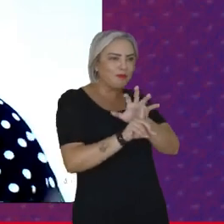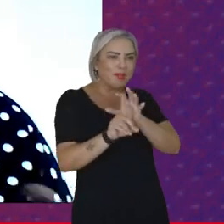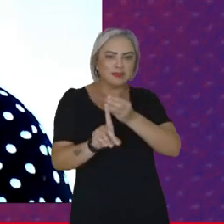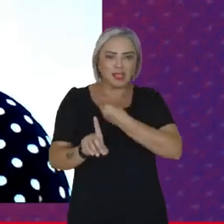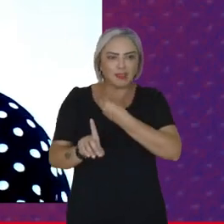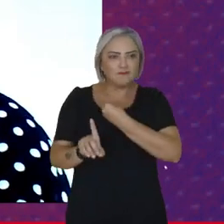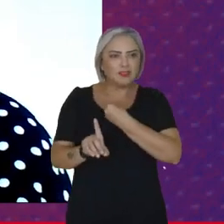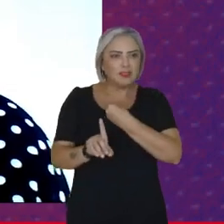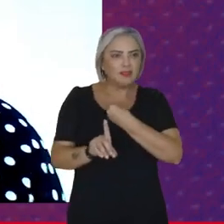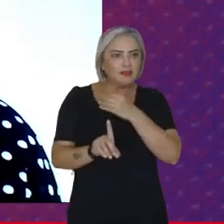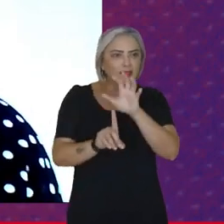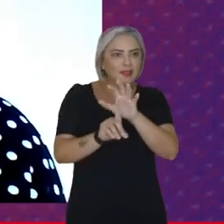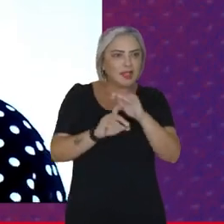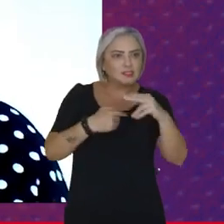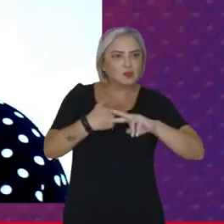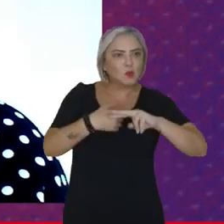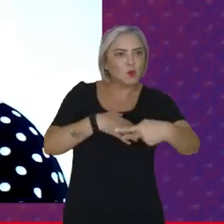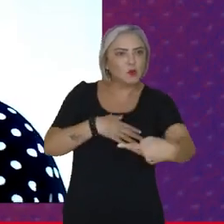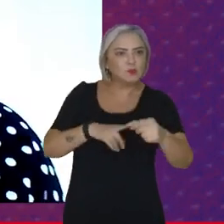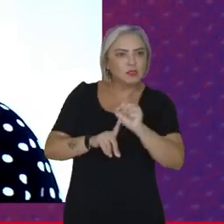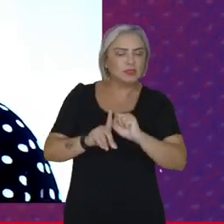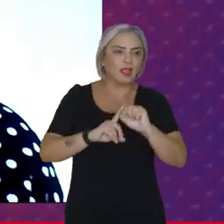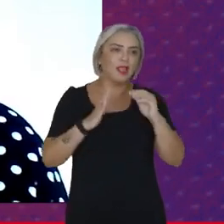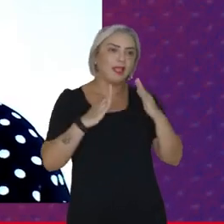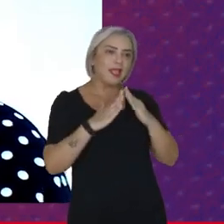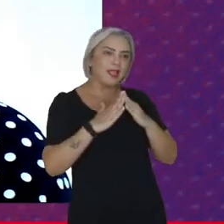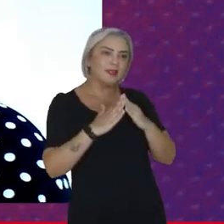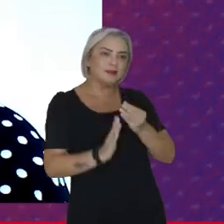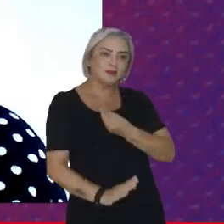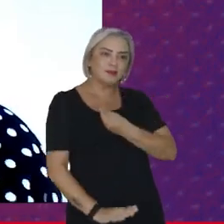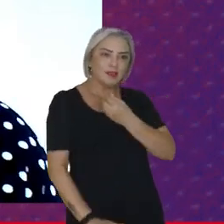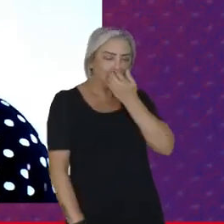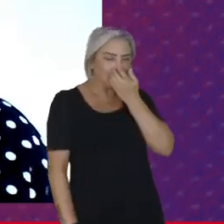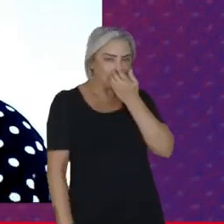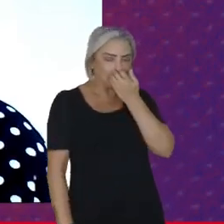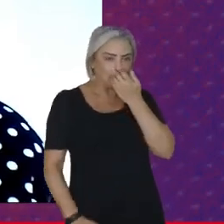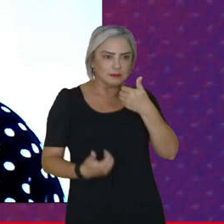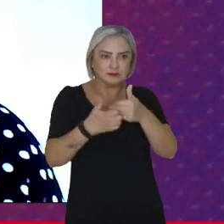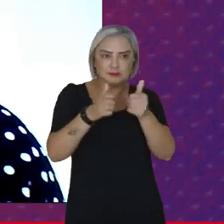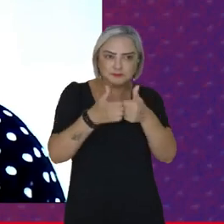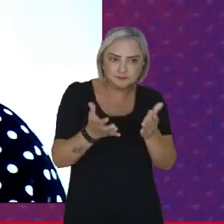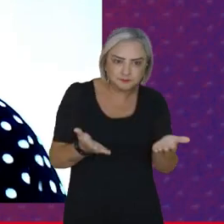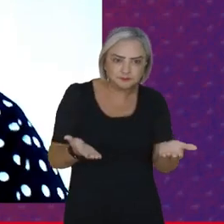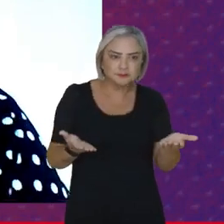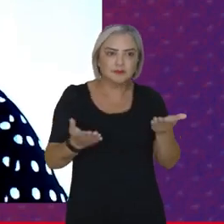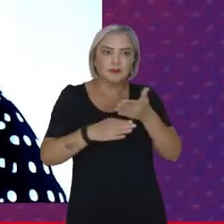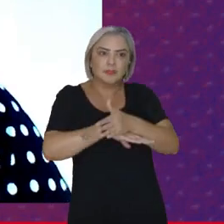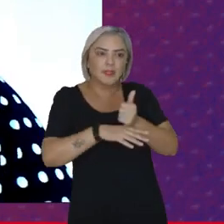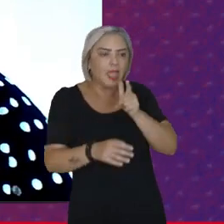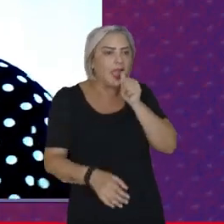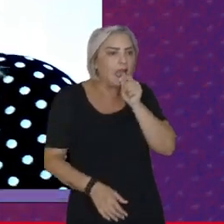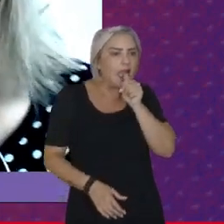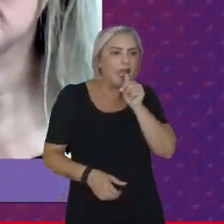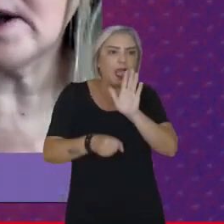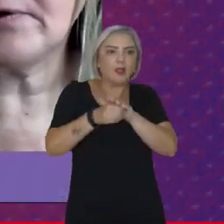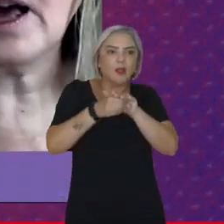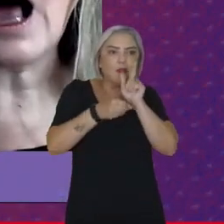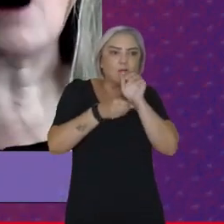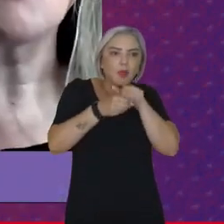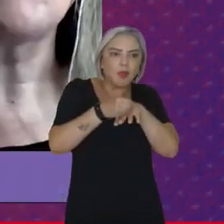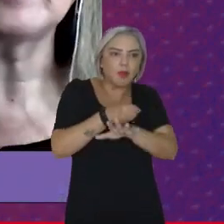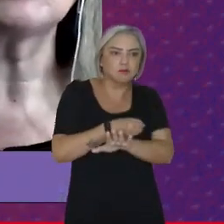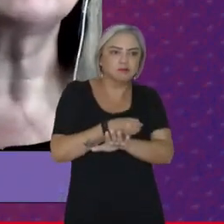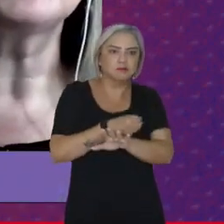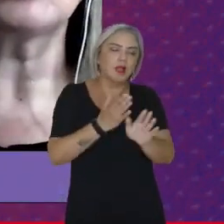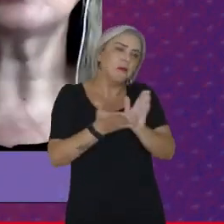sociais nas quais ela vive, nas condições de moradia, nas condições de transporte, nas condições de acesso à água e saneamento, ou,